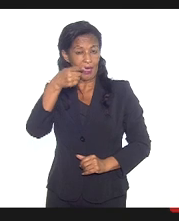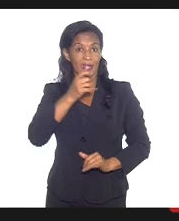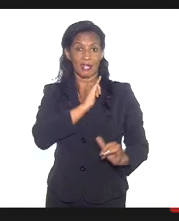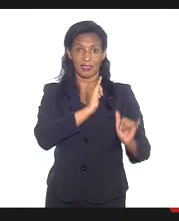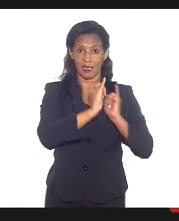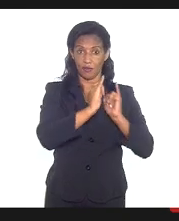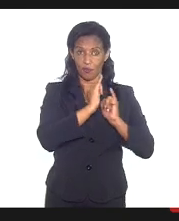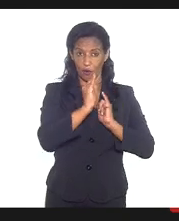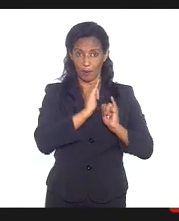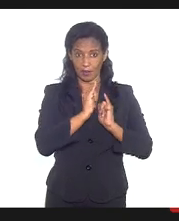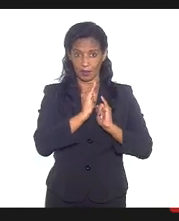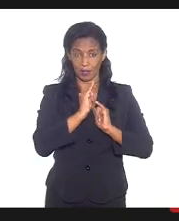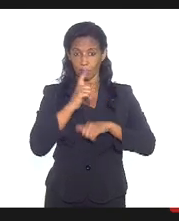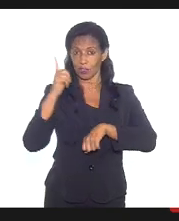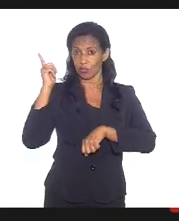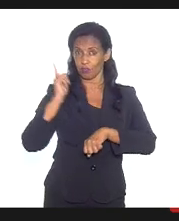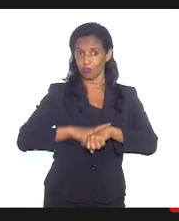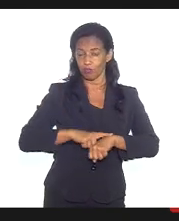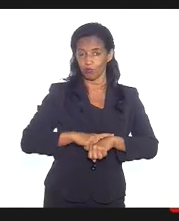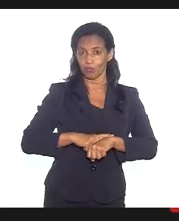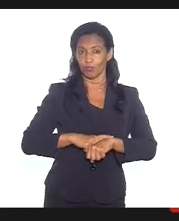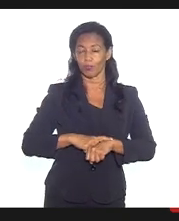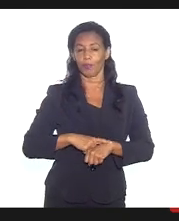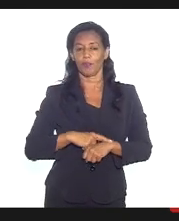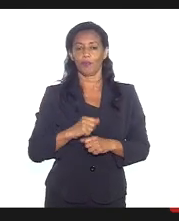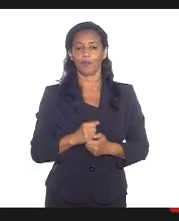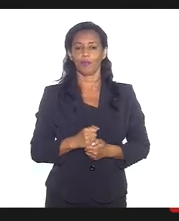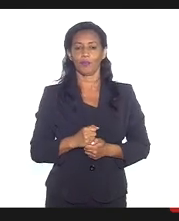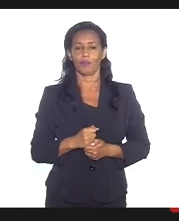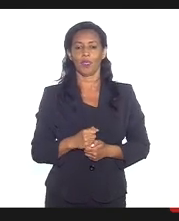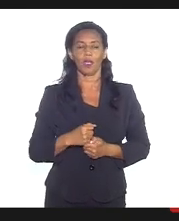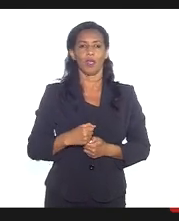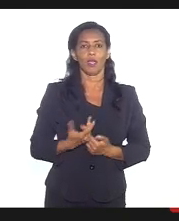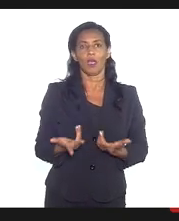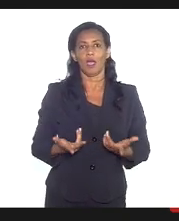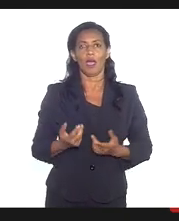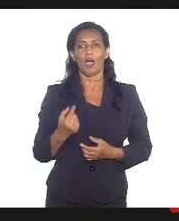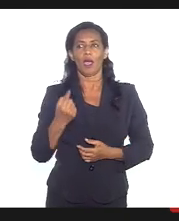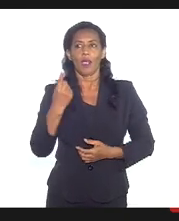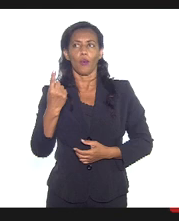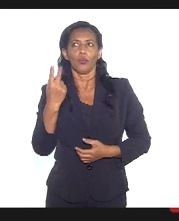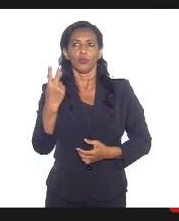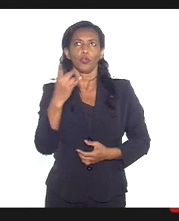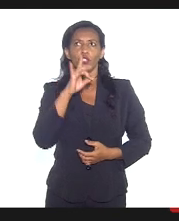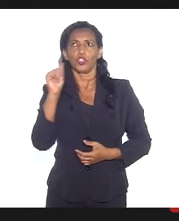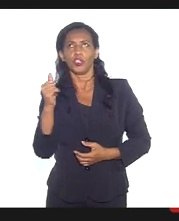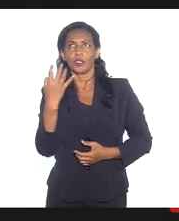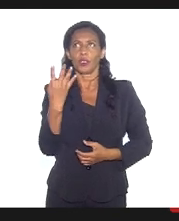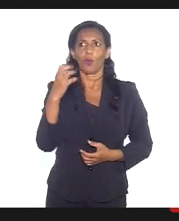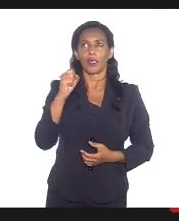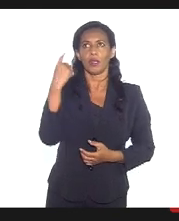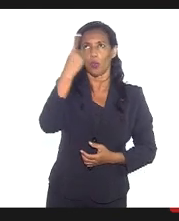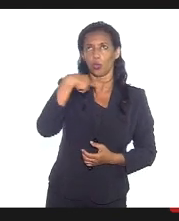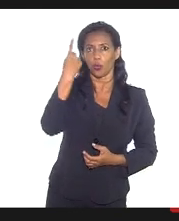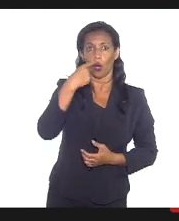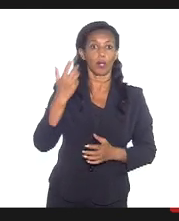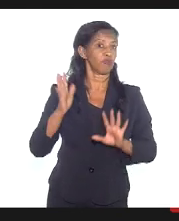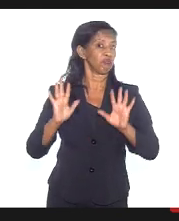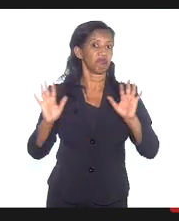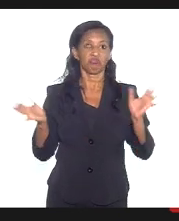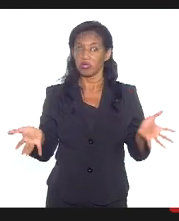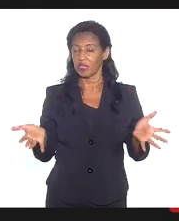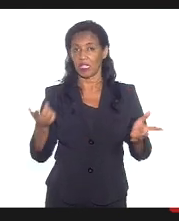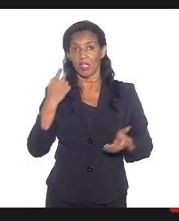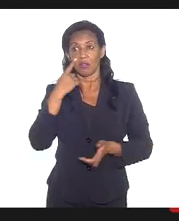automatizada. Tá? Esses prazos, assim, ah, é um, dois dias, roda 24 horas, 48 horas, eu teria que ver melhor com o pessoal da